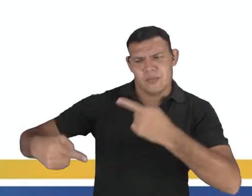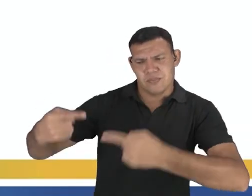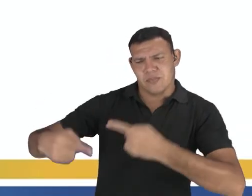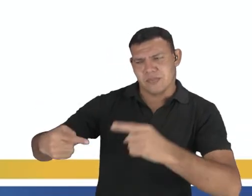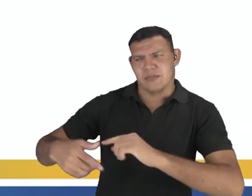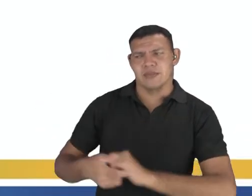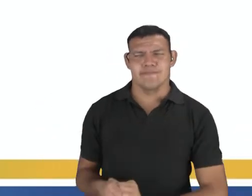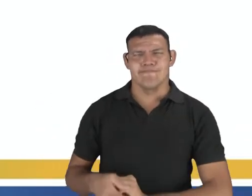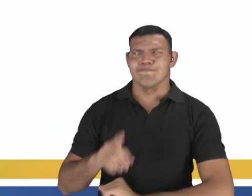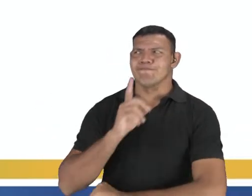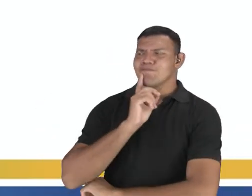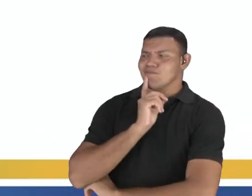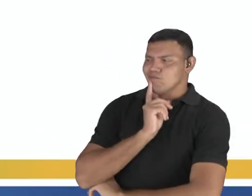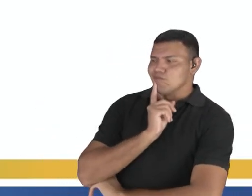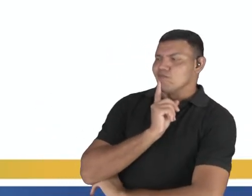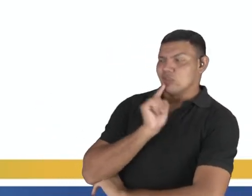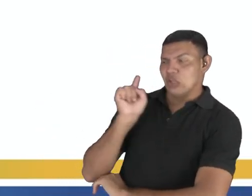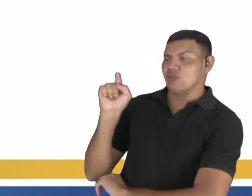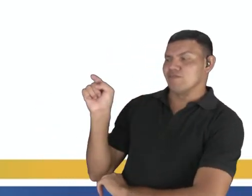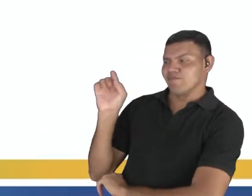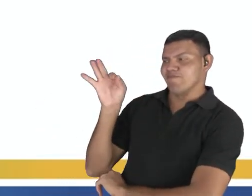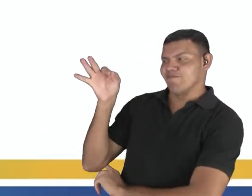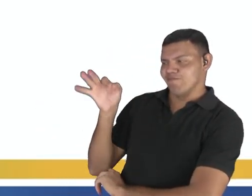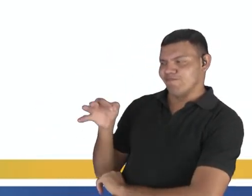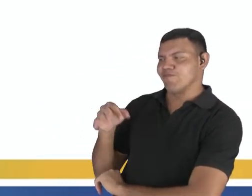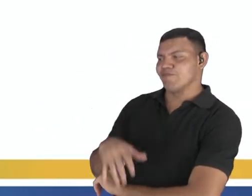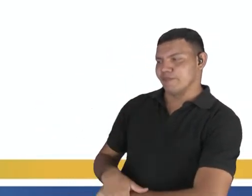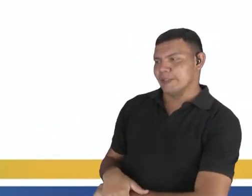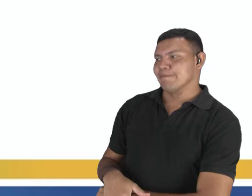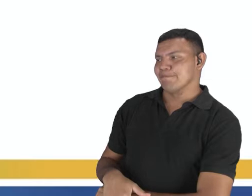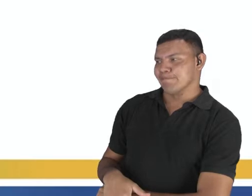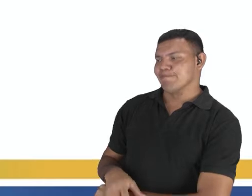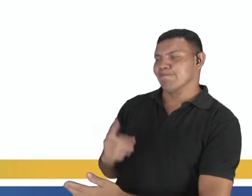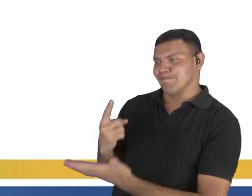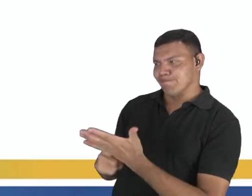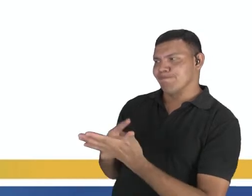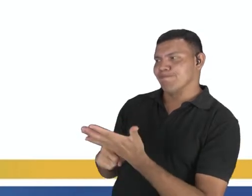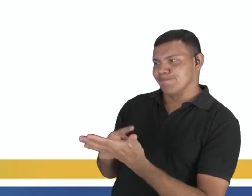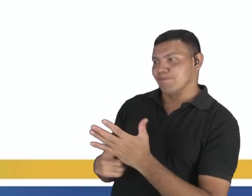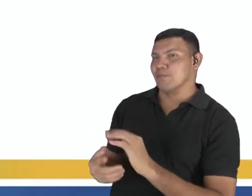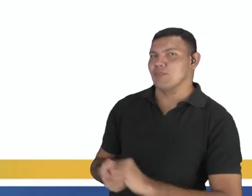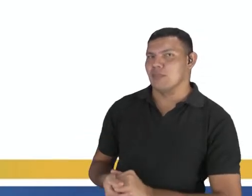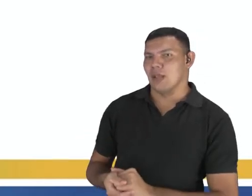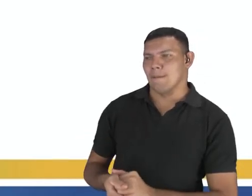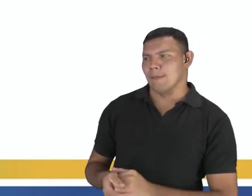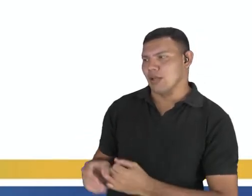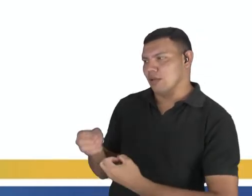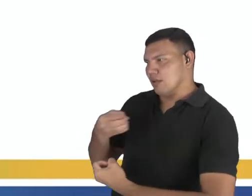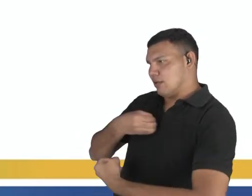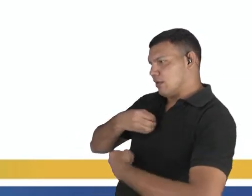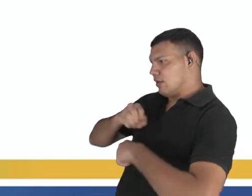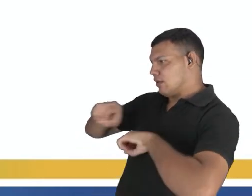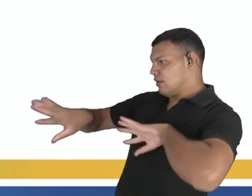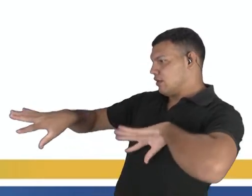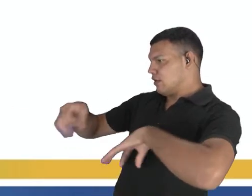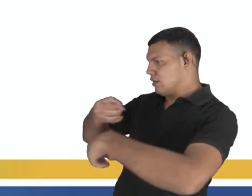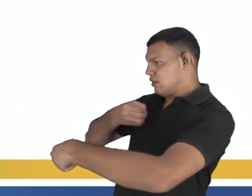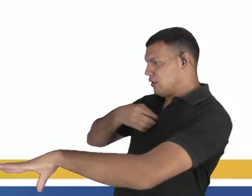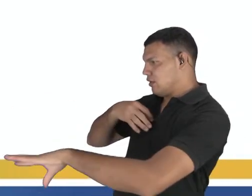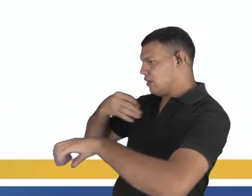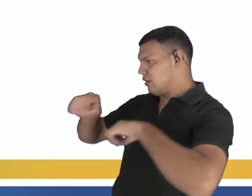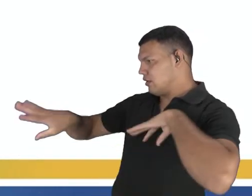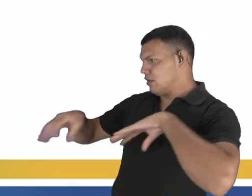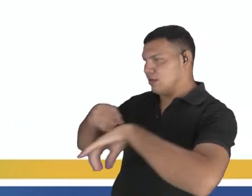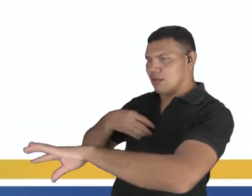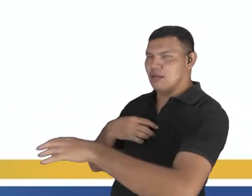aí você diz para a pessoa, não, você está certo. Você já está ali fazendo aquela parte da empatia. A pessoa já vai